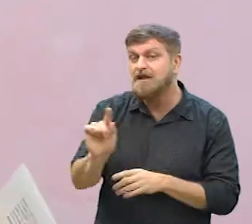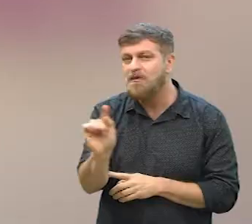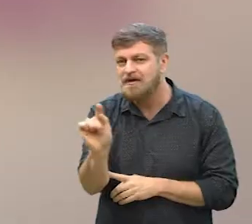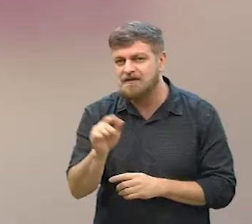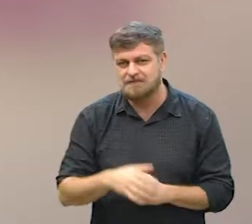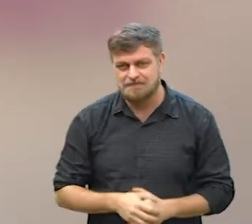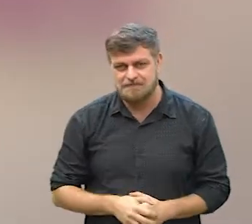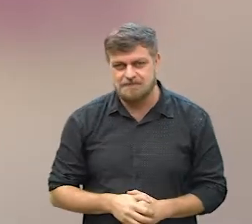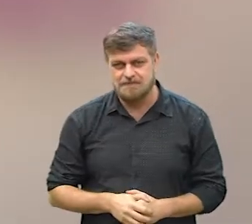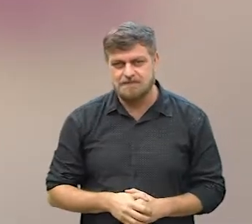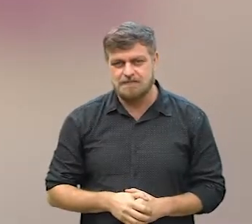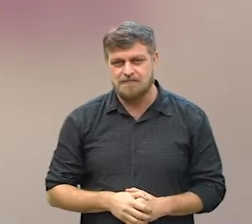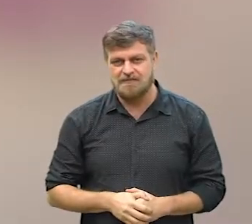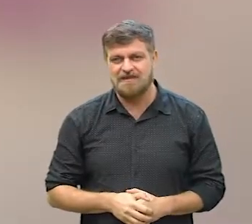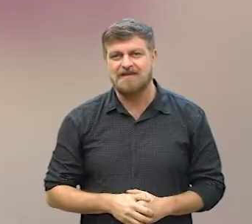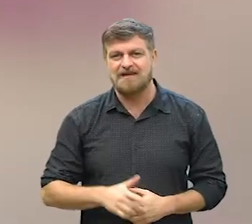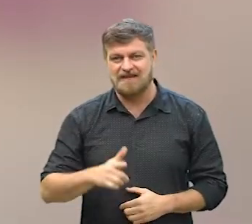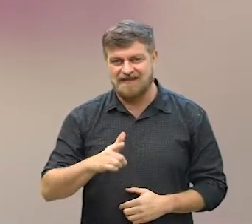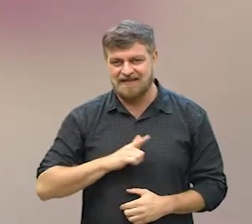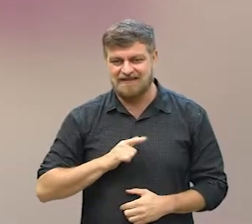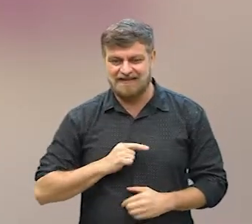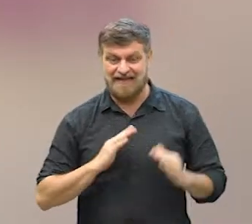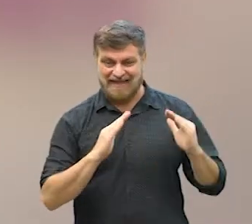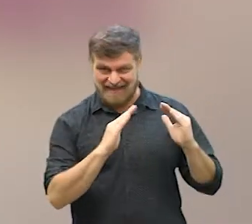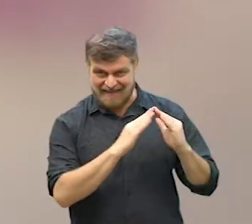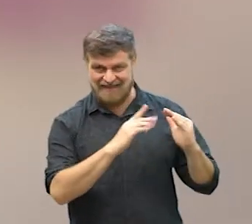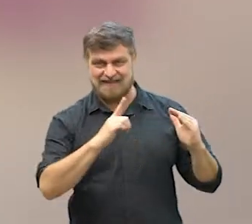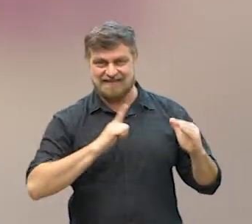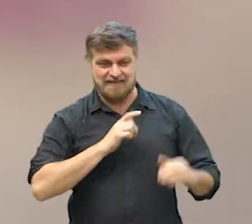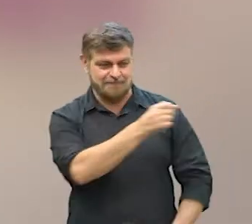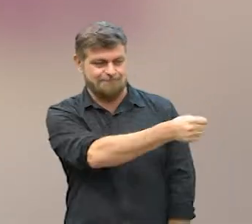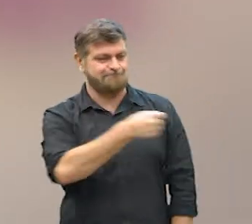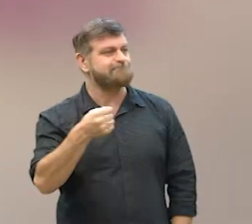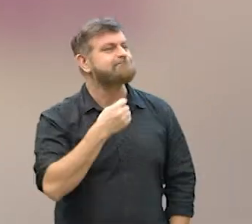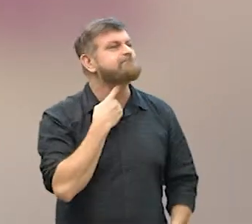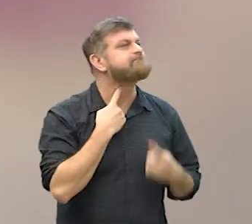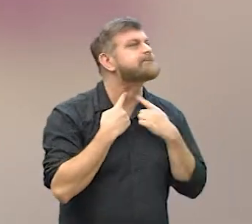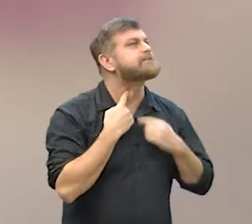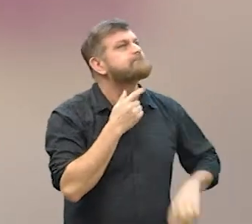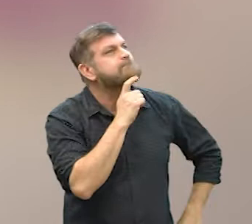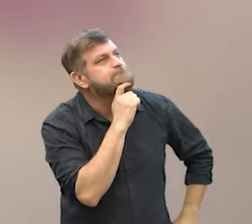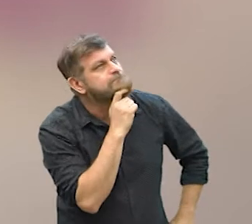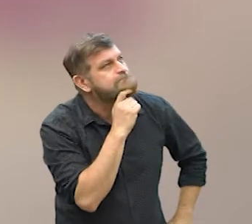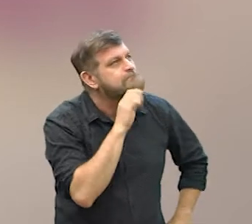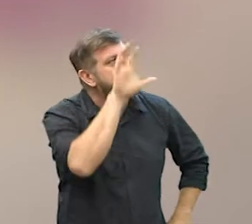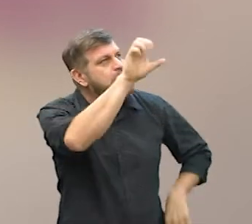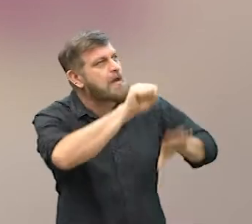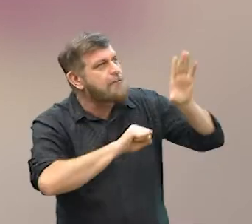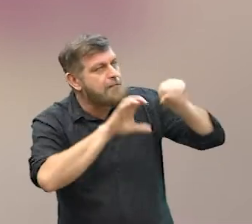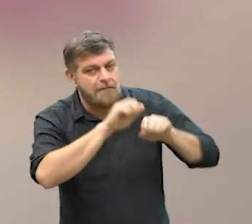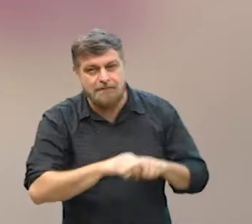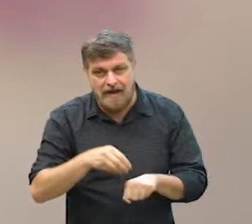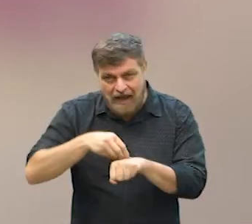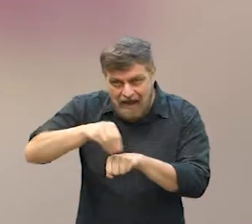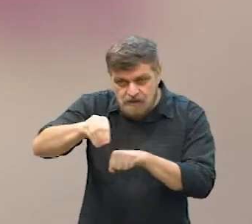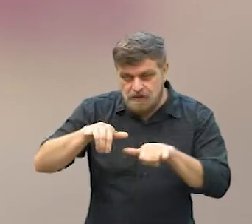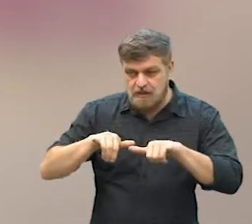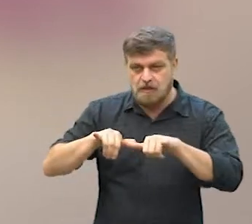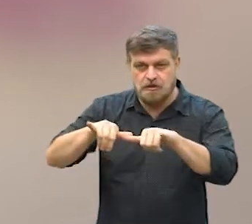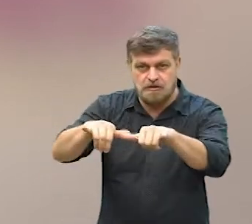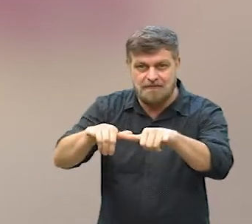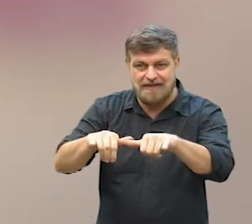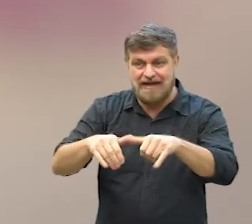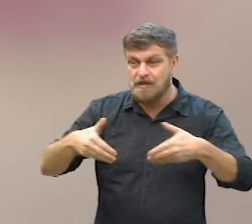comprar? Tudo que a gente tem em casa deixa mais propício a nós consumirmos. Então, a dica é, quando for